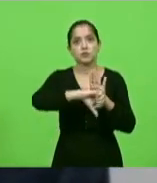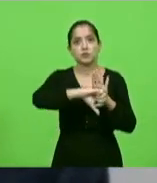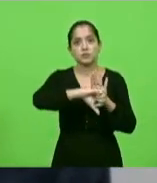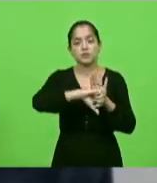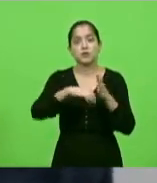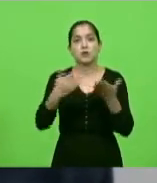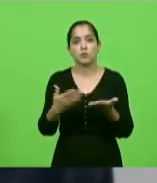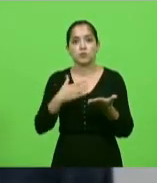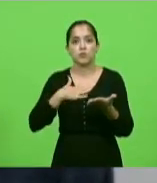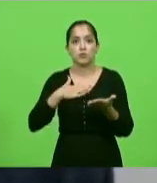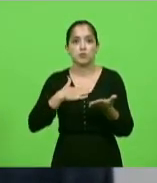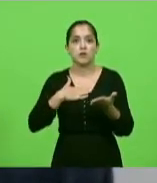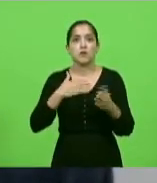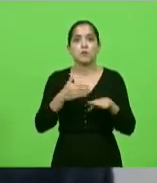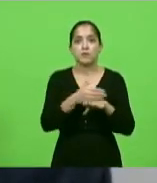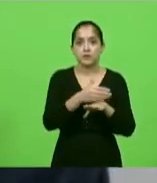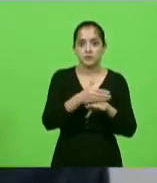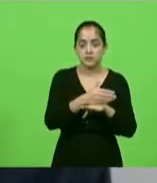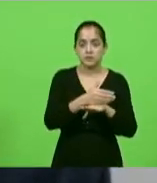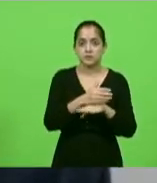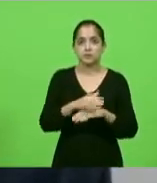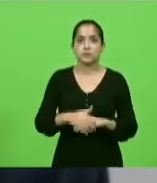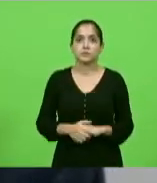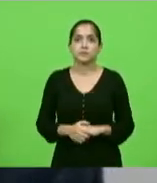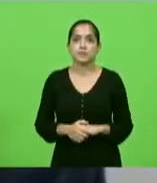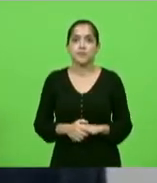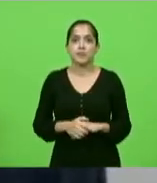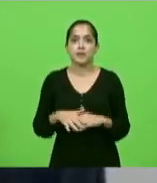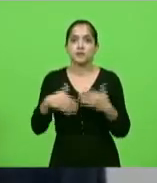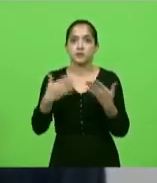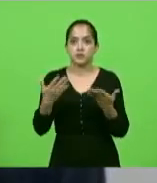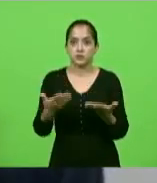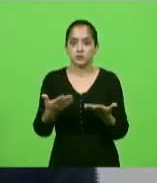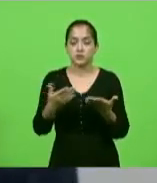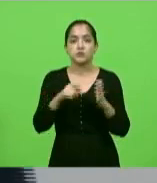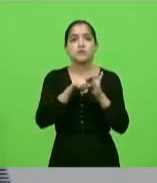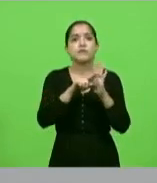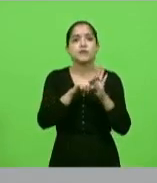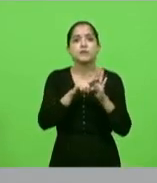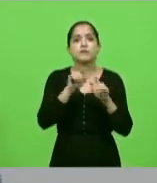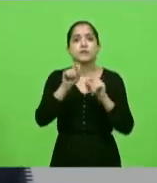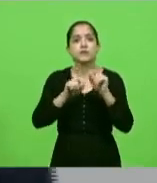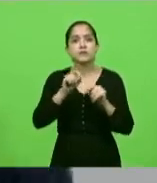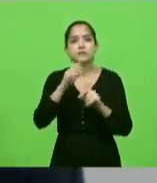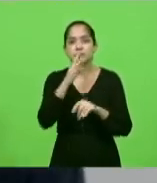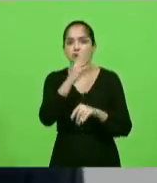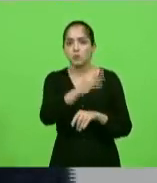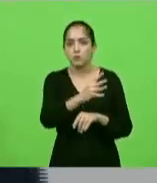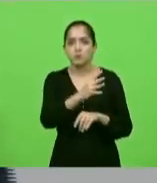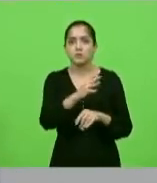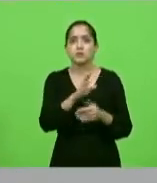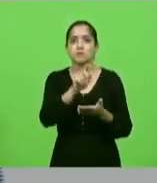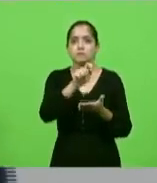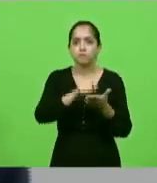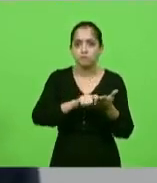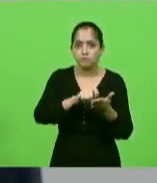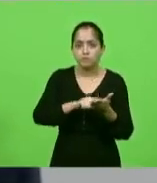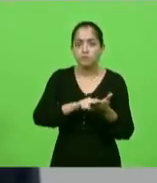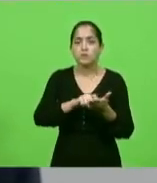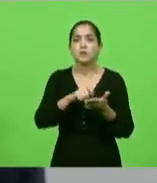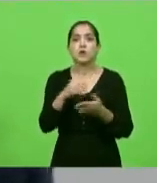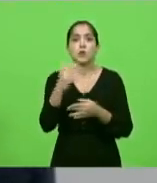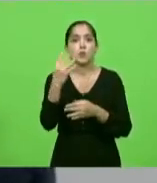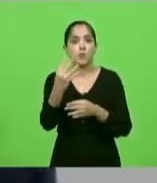qual pertenço como titular. Diante disso, verifica-se que a acusação é formalizada na tradução de